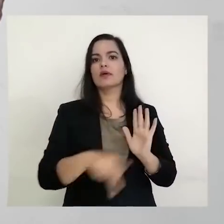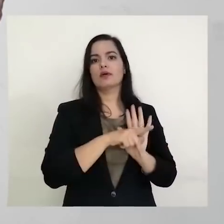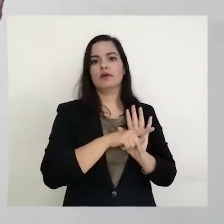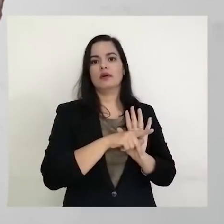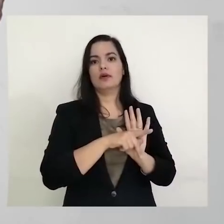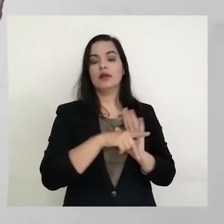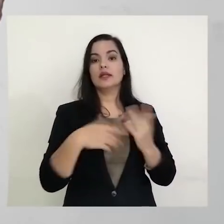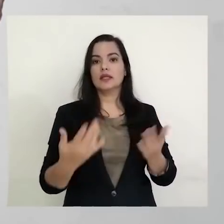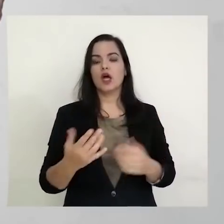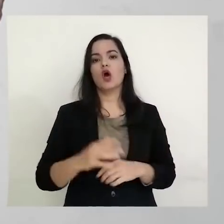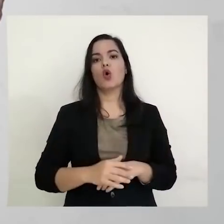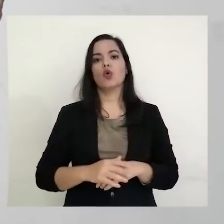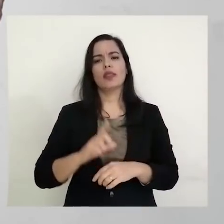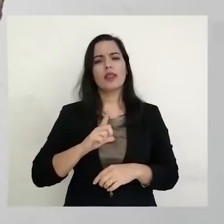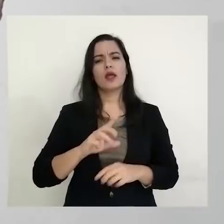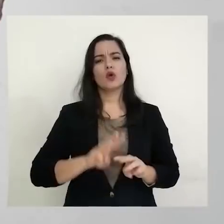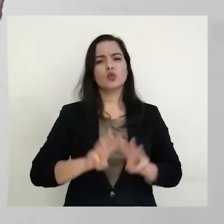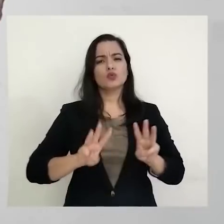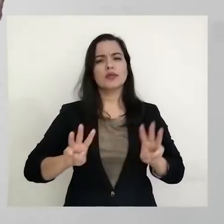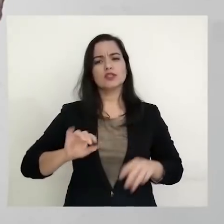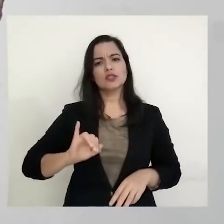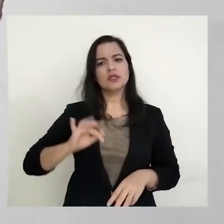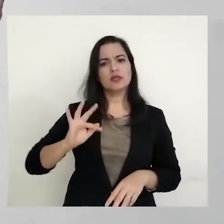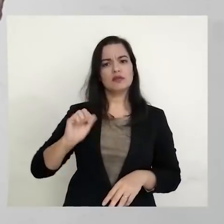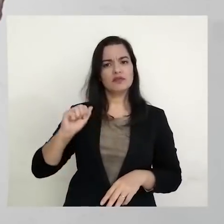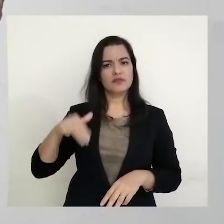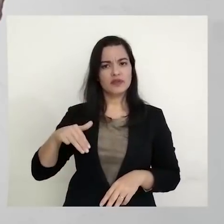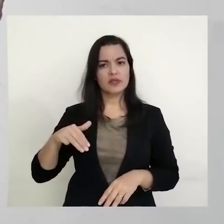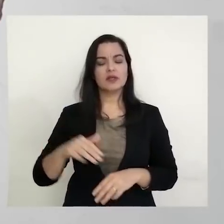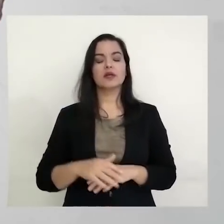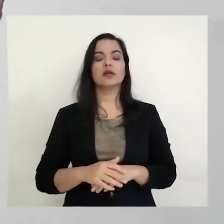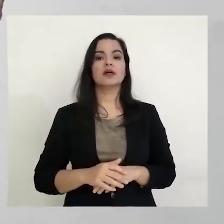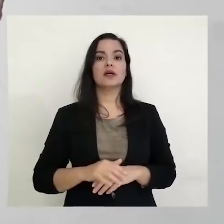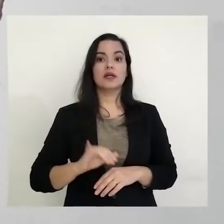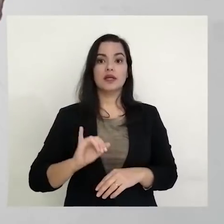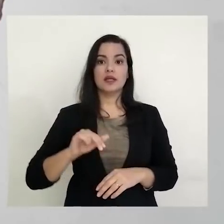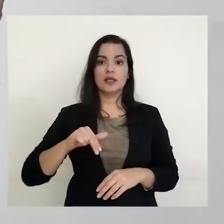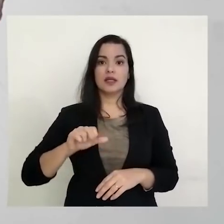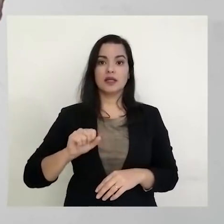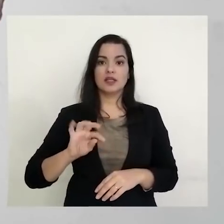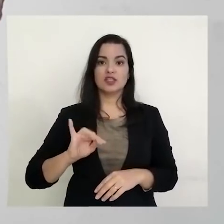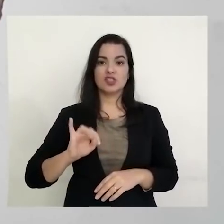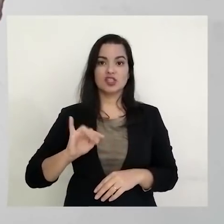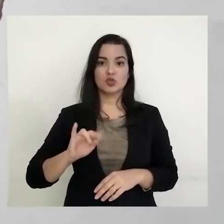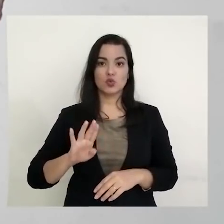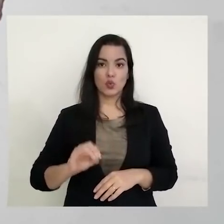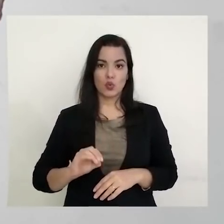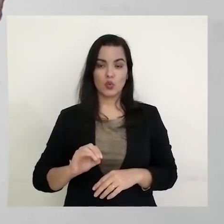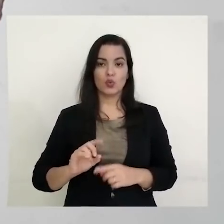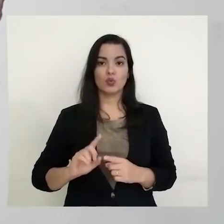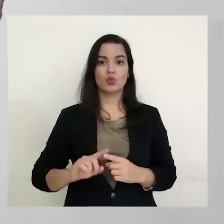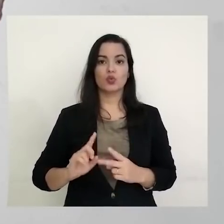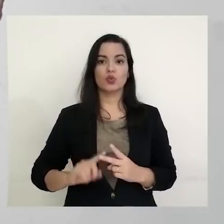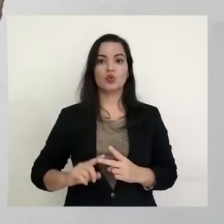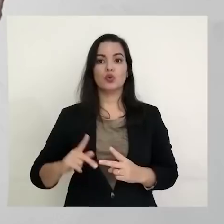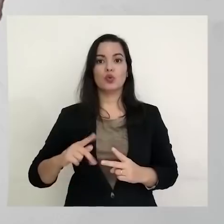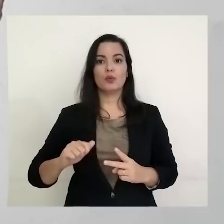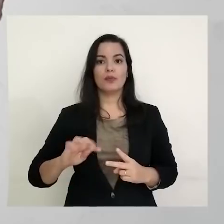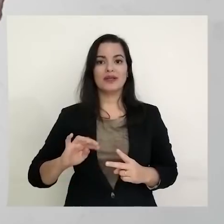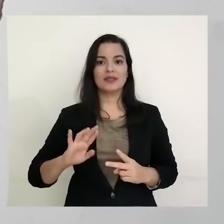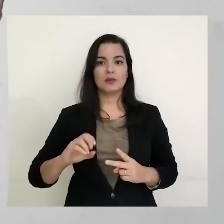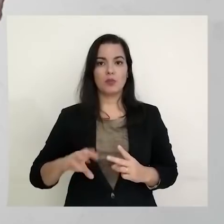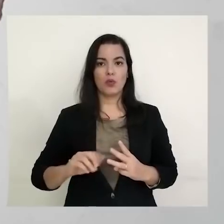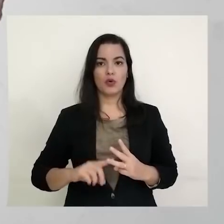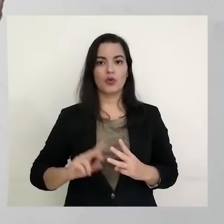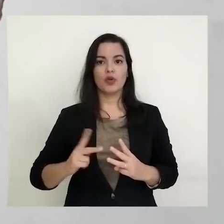do IPHAN, Instituto do Patrimônio Histórico e Artístico Nacional, a